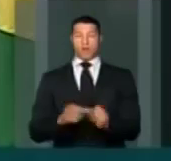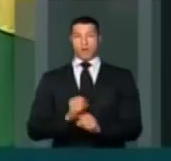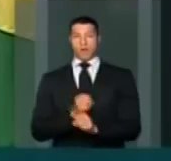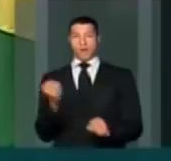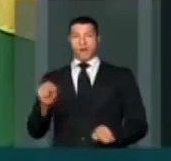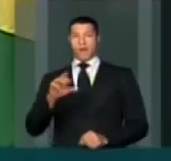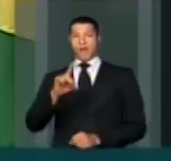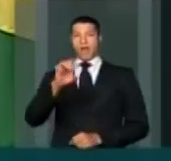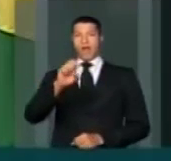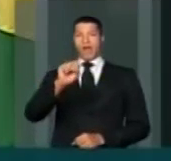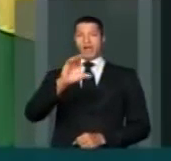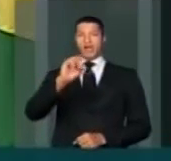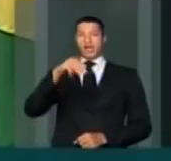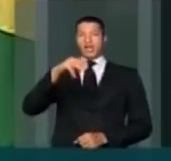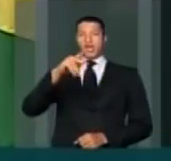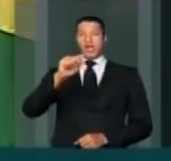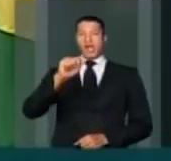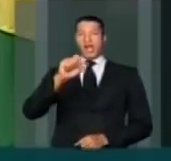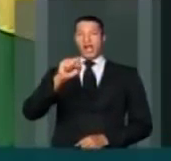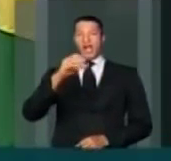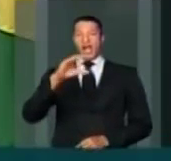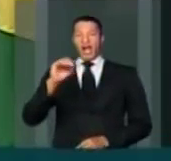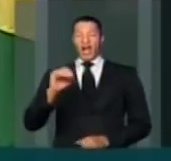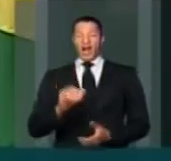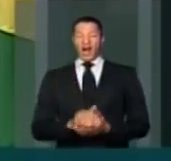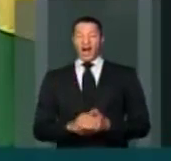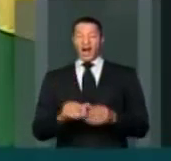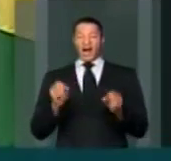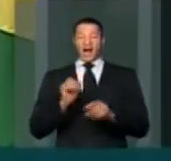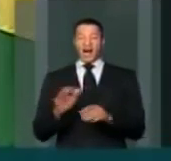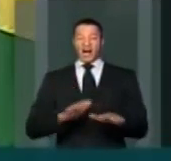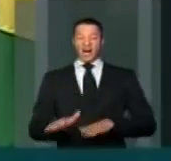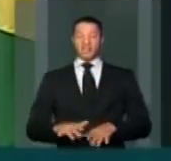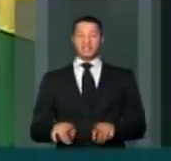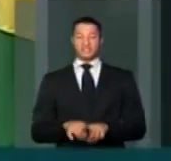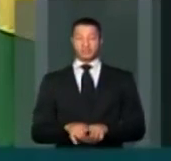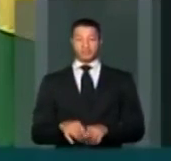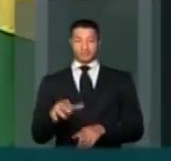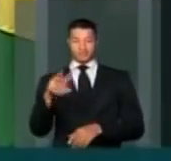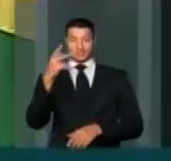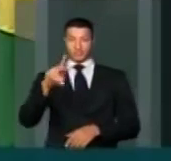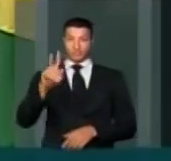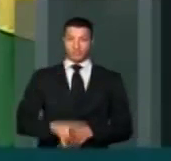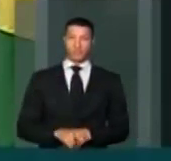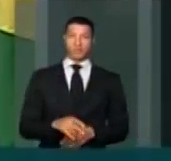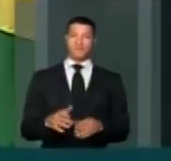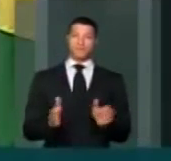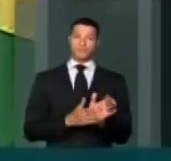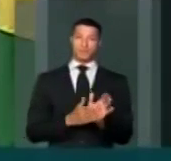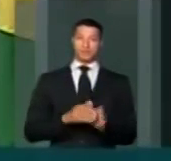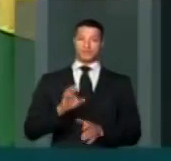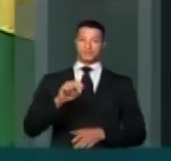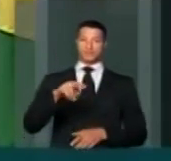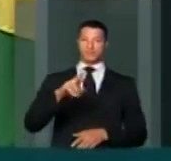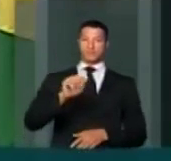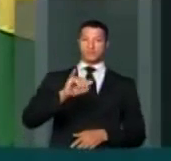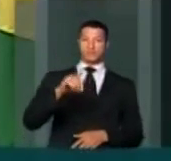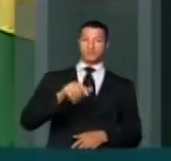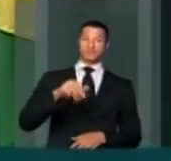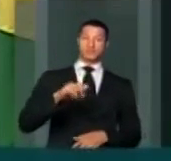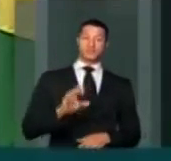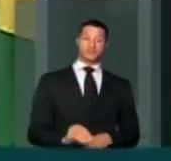enorme descompasso entre a dinâmica social e o imobilismo institucional, que, por sua vez, propicia o enraizamento de